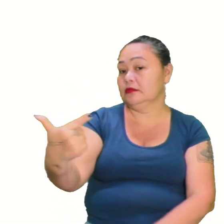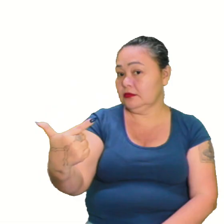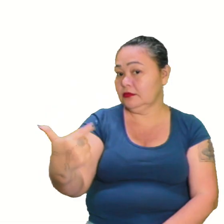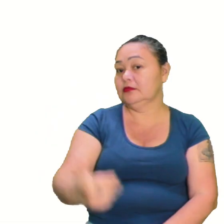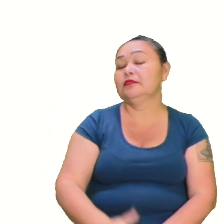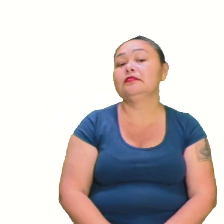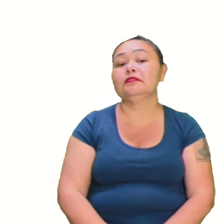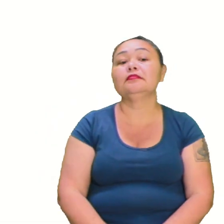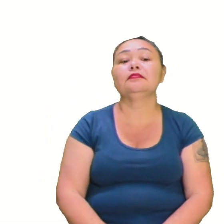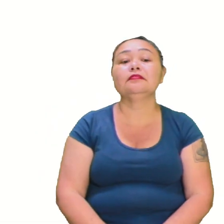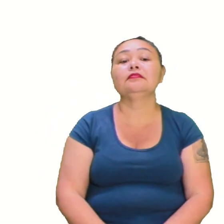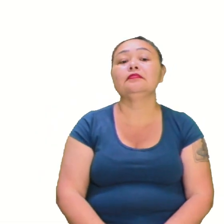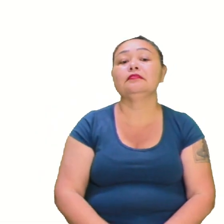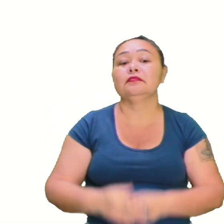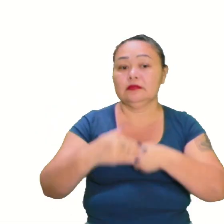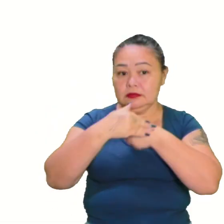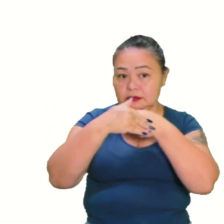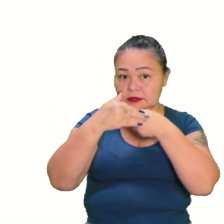Tudo fechado, fechado.